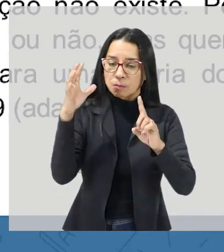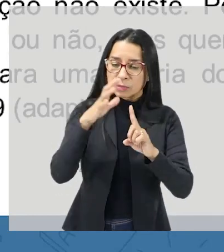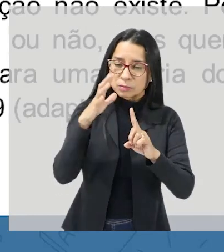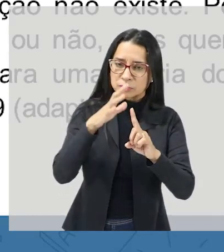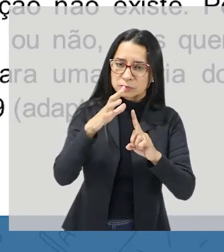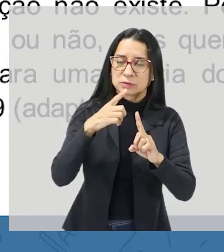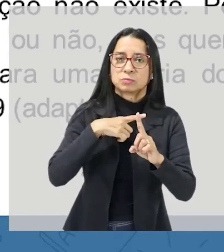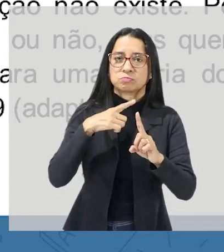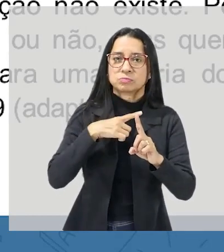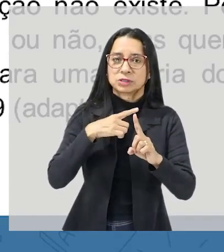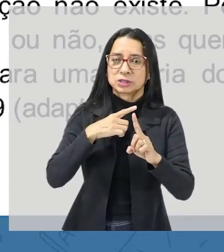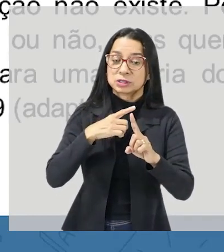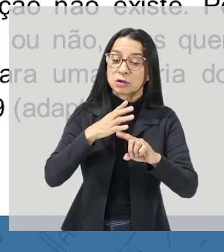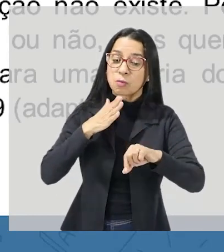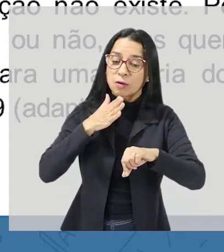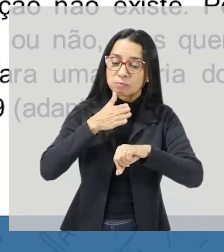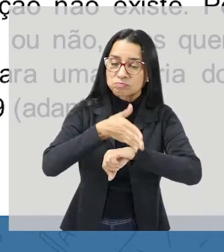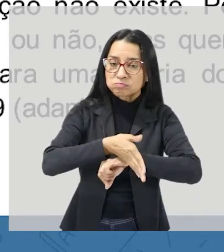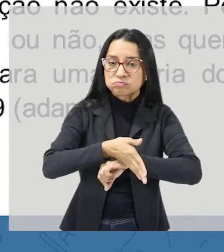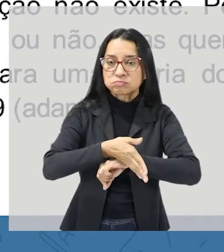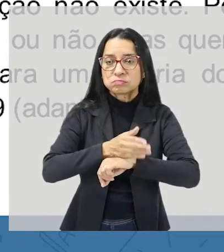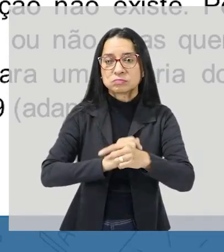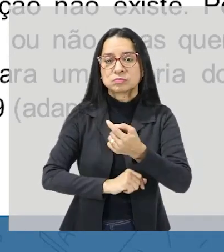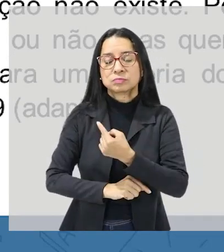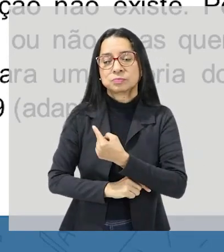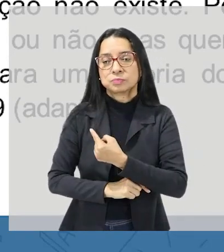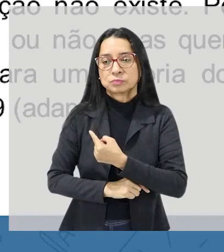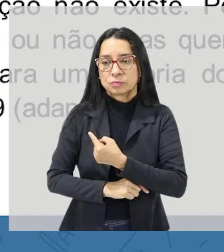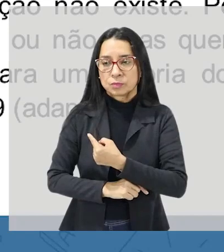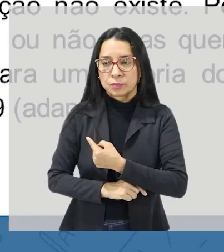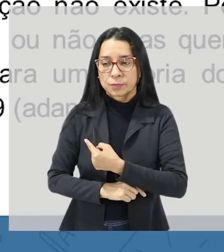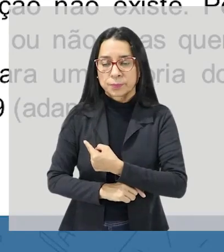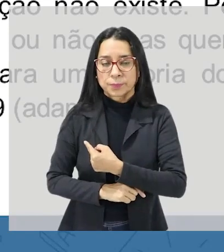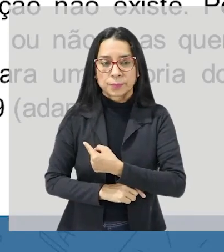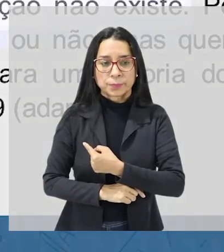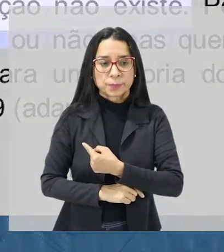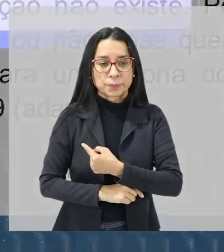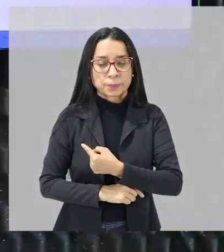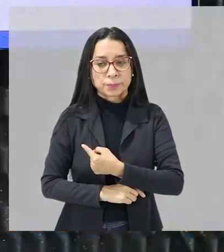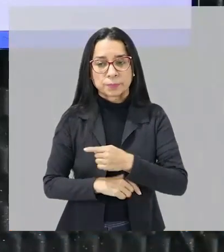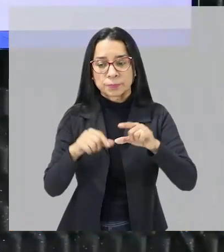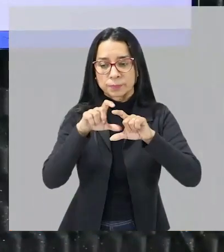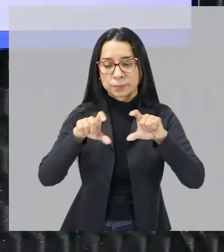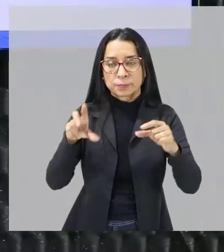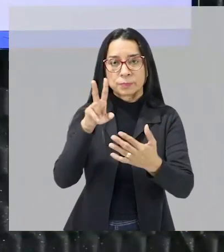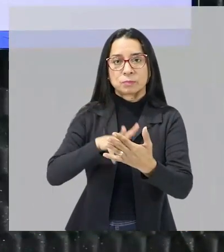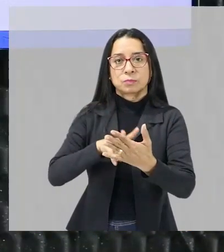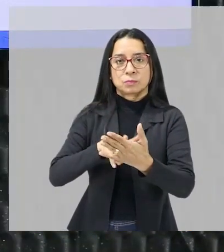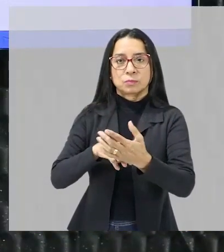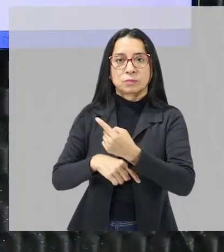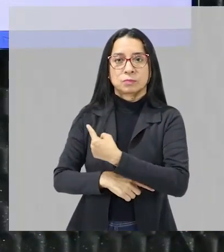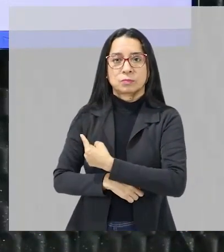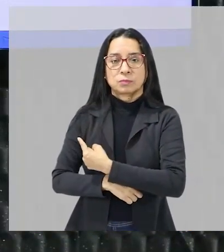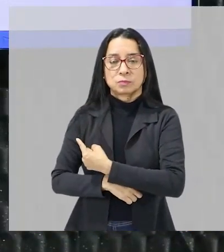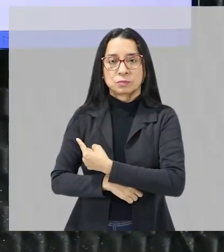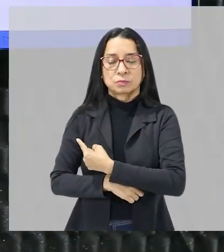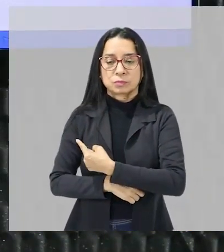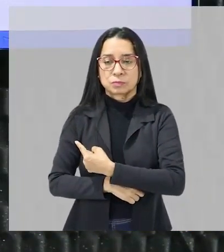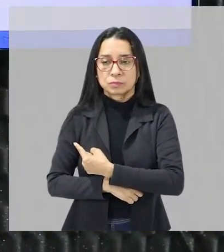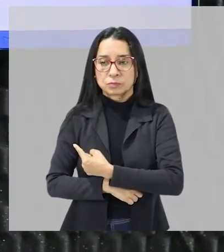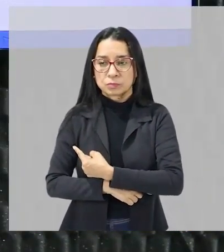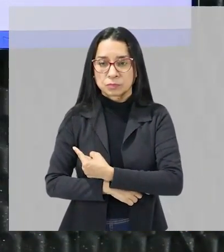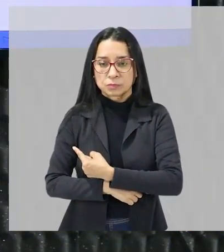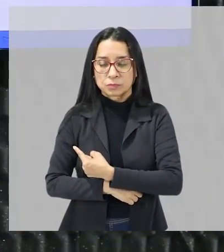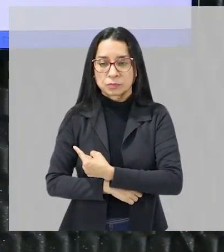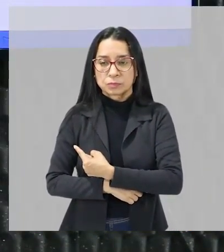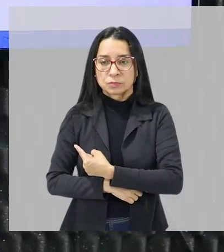intervenção. Se a intervenção é de uma importância social imediata, a manipulação constitui um